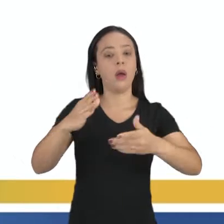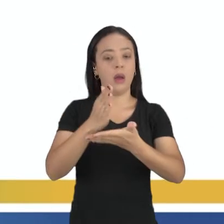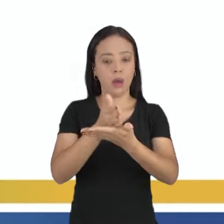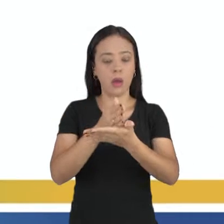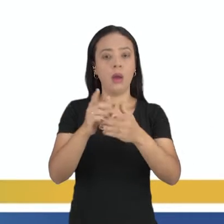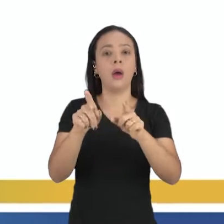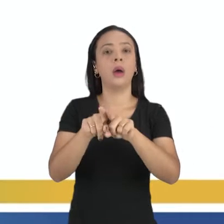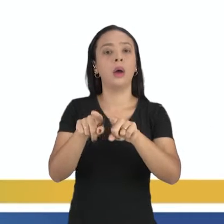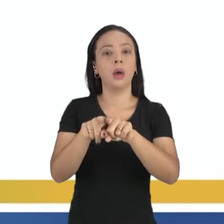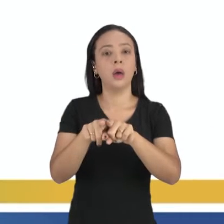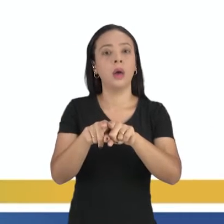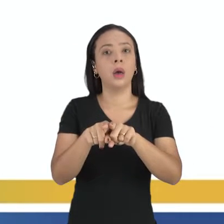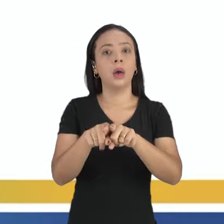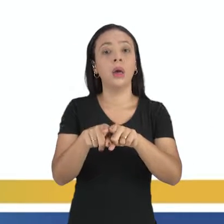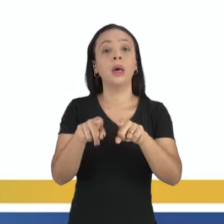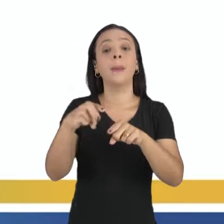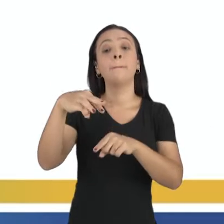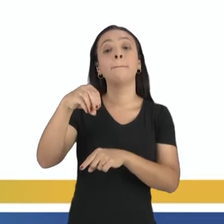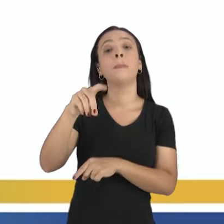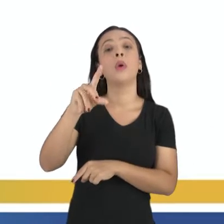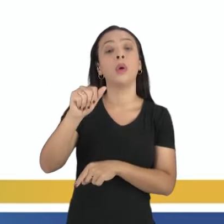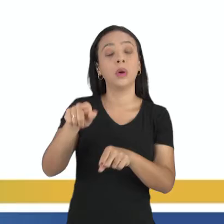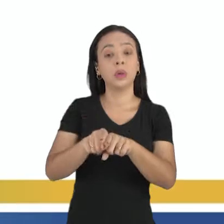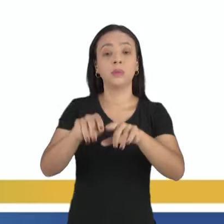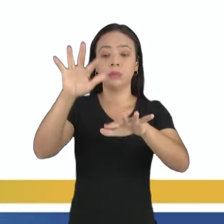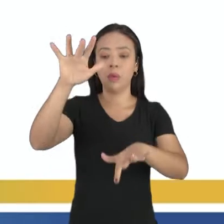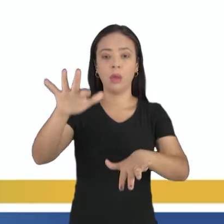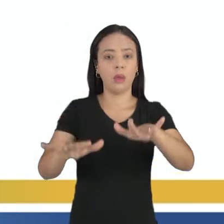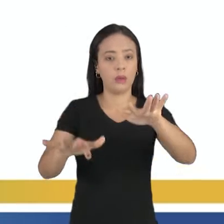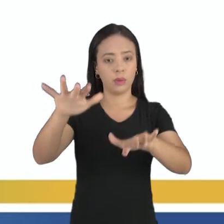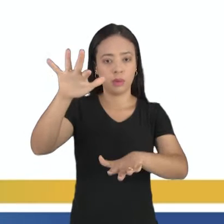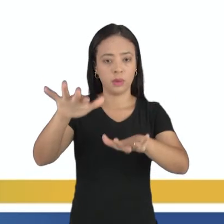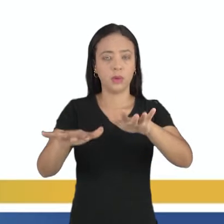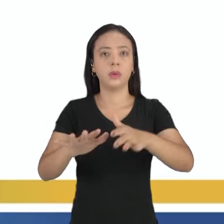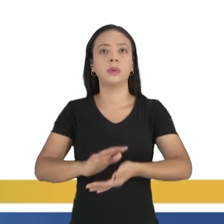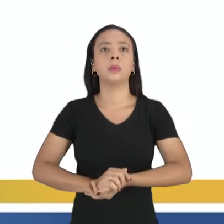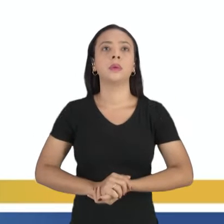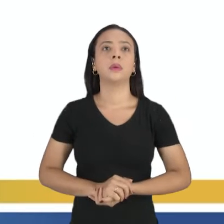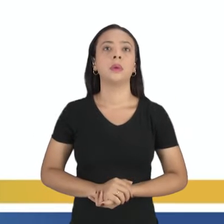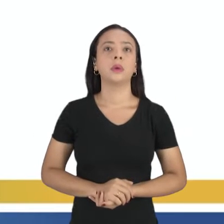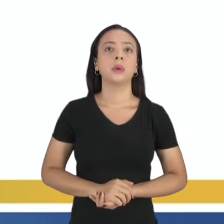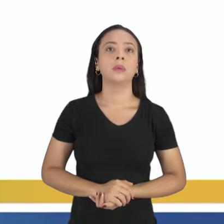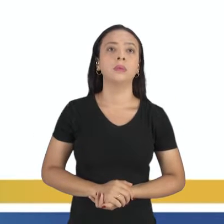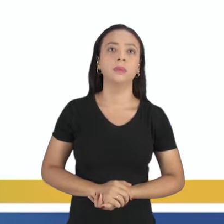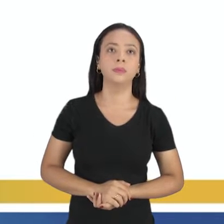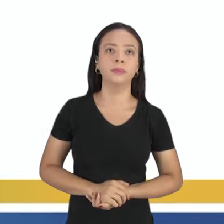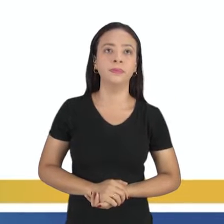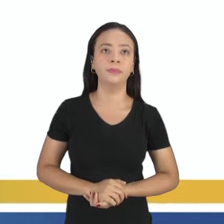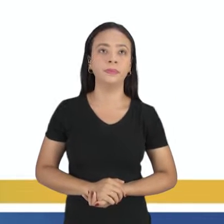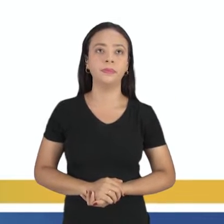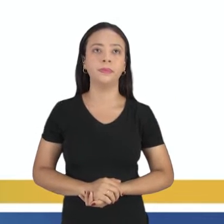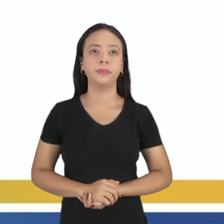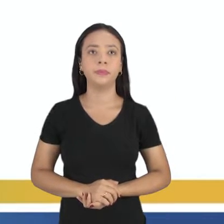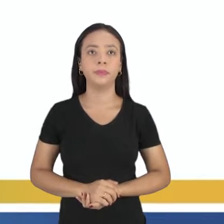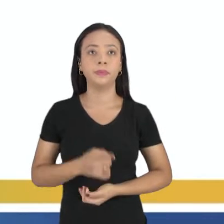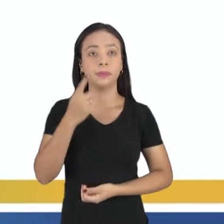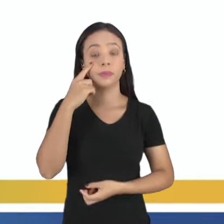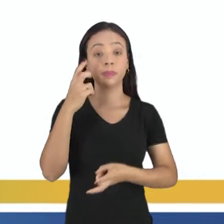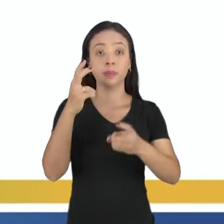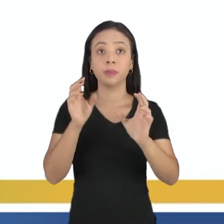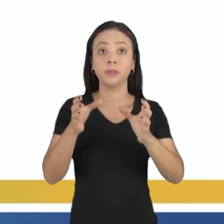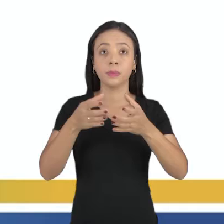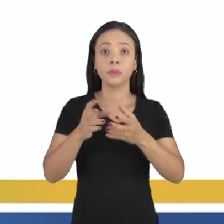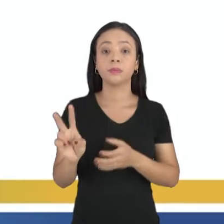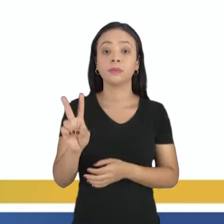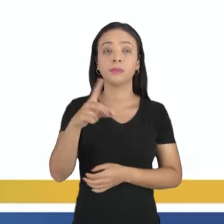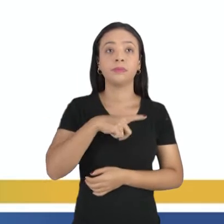abordando também a medida de centralidade aí da mediana, certo? Então, vamos lá. Note que o conjunto de valores